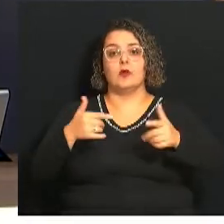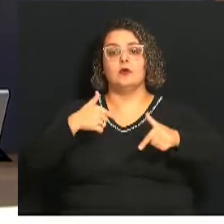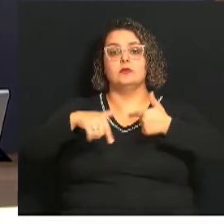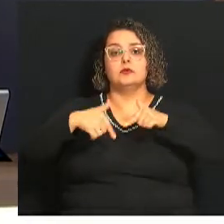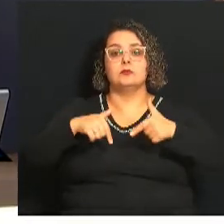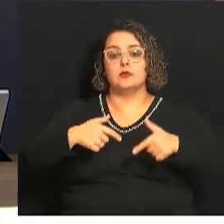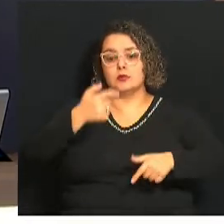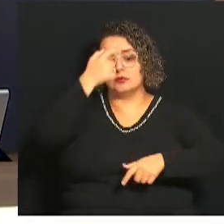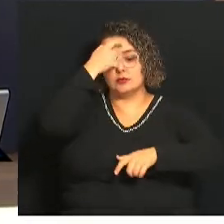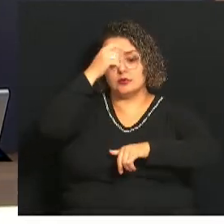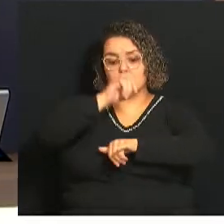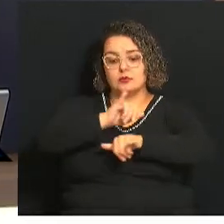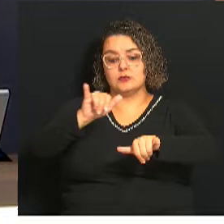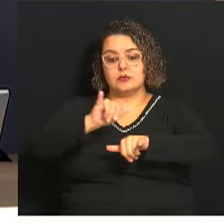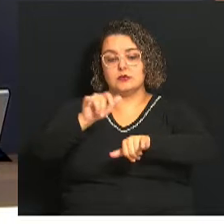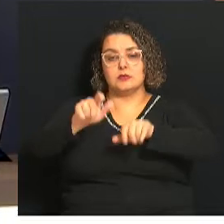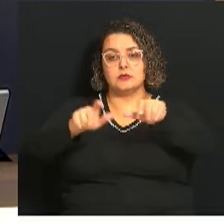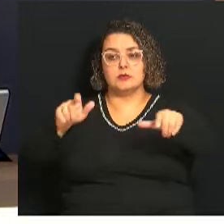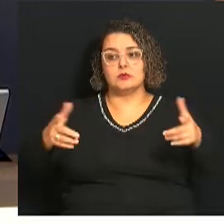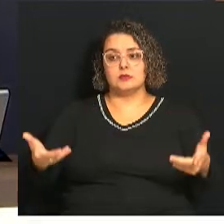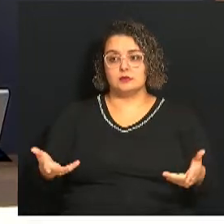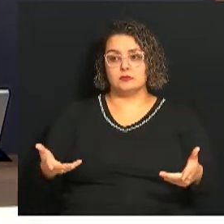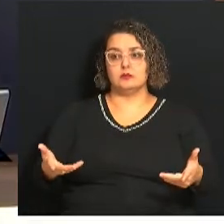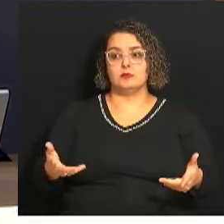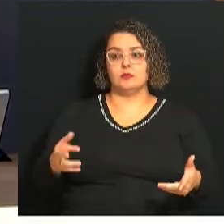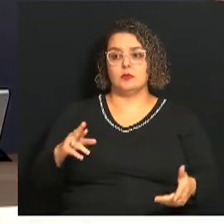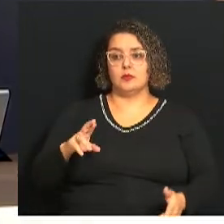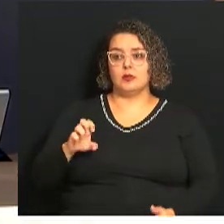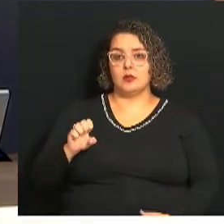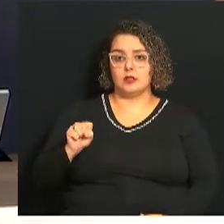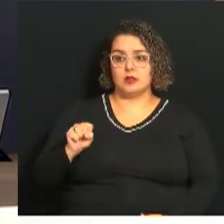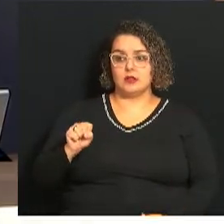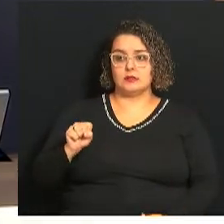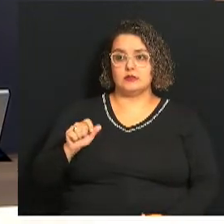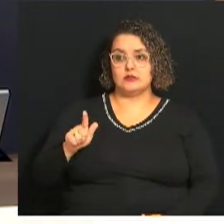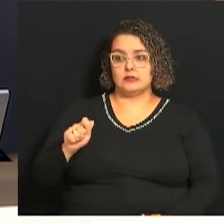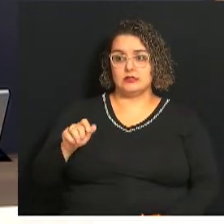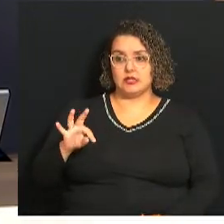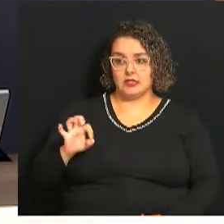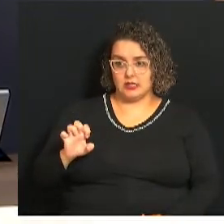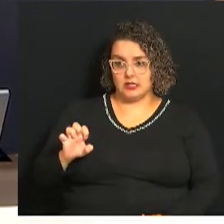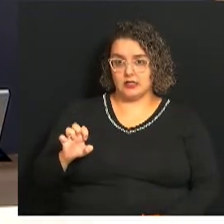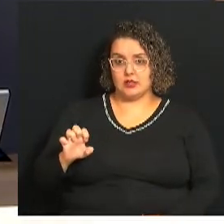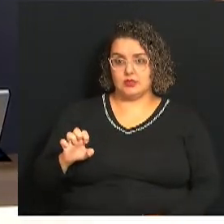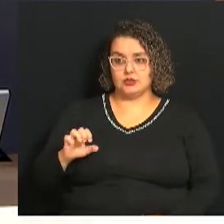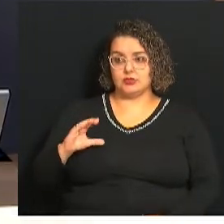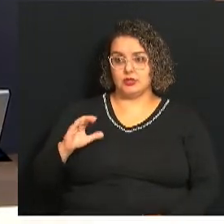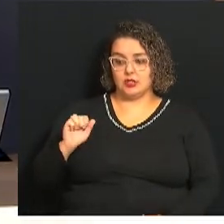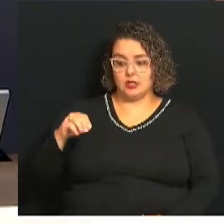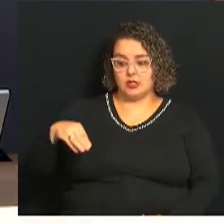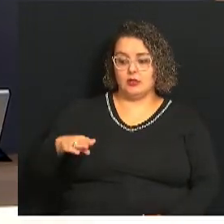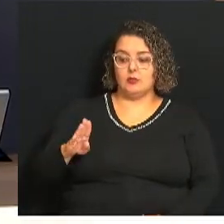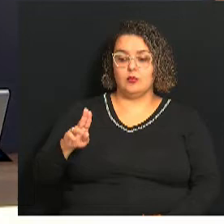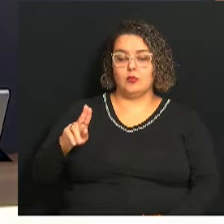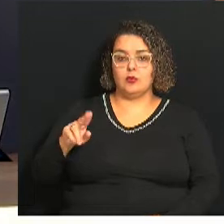população? O Resgate Cambuí, ele fala que solicita uma reunião com a participação